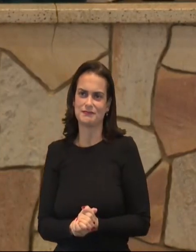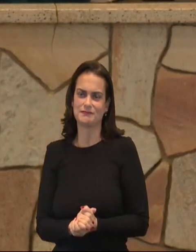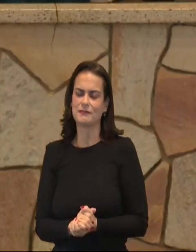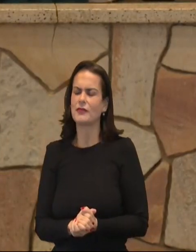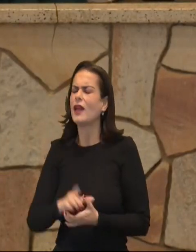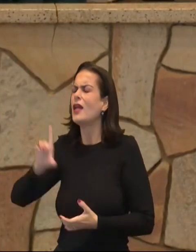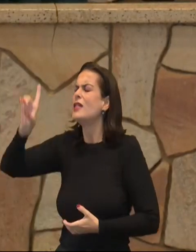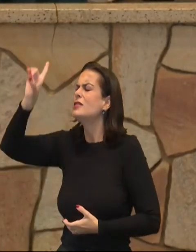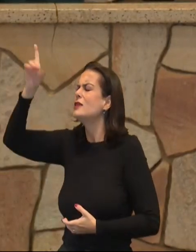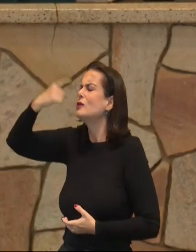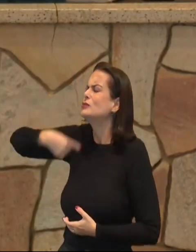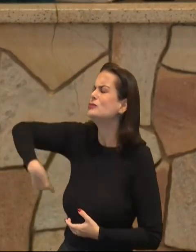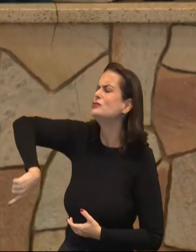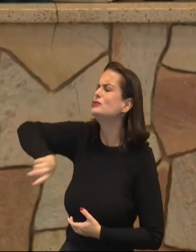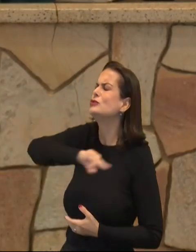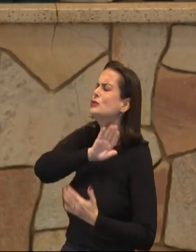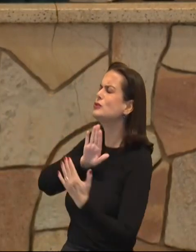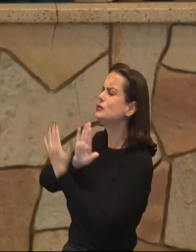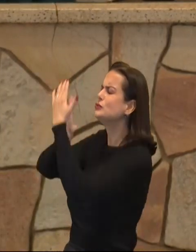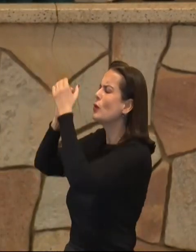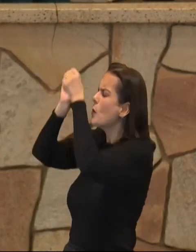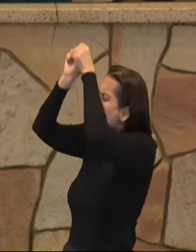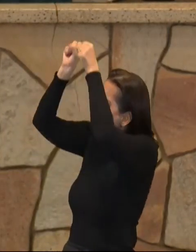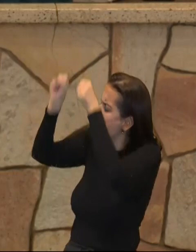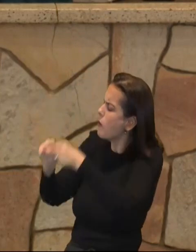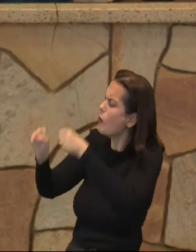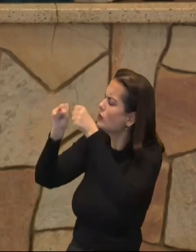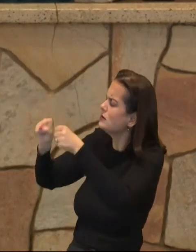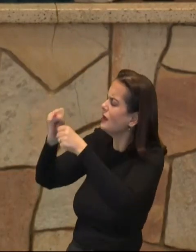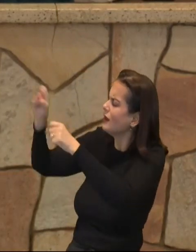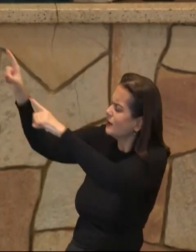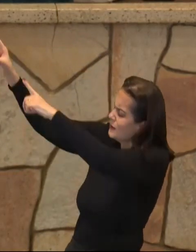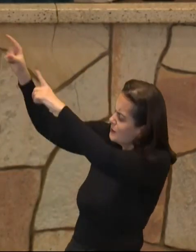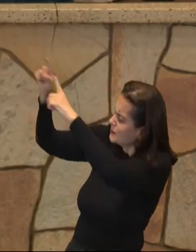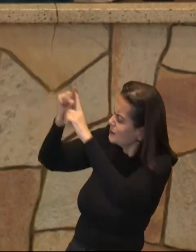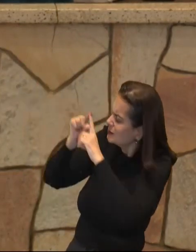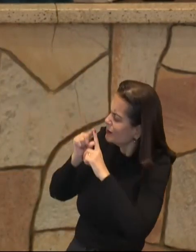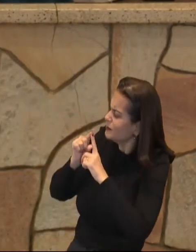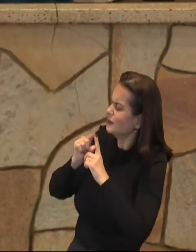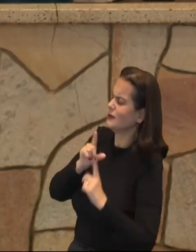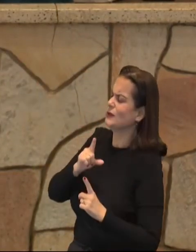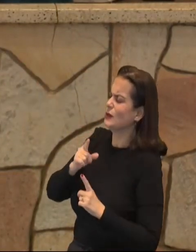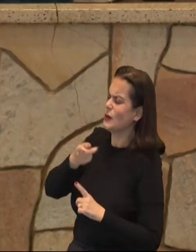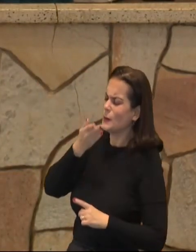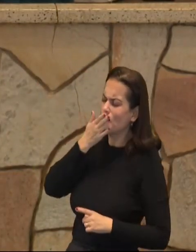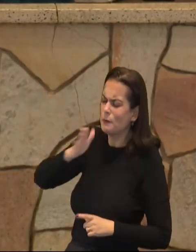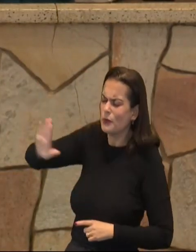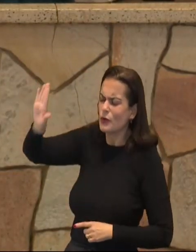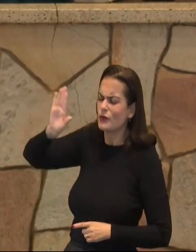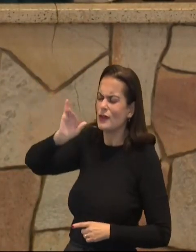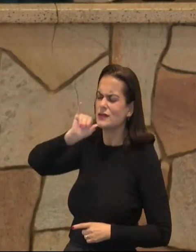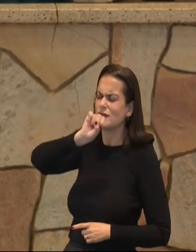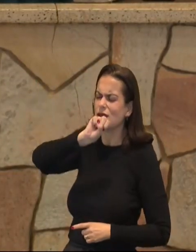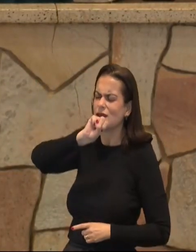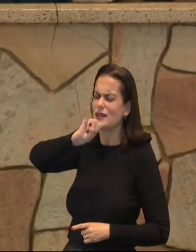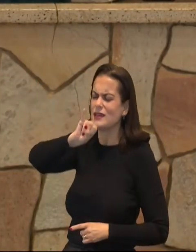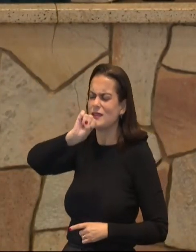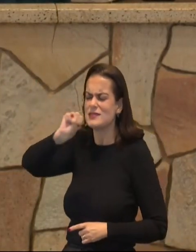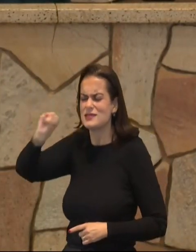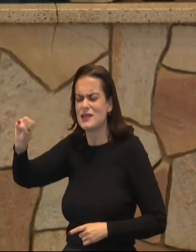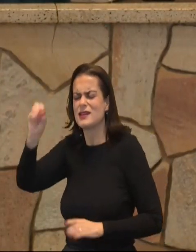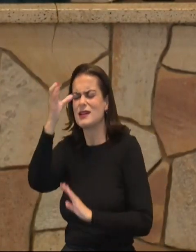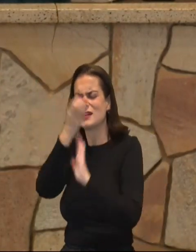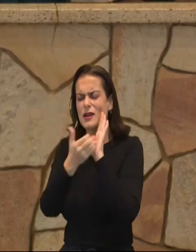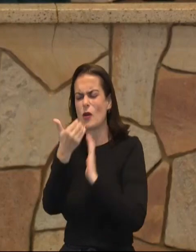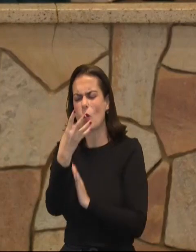Deus, nós estamos diante do poder da Tua palavra, Senhor, aqui no Teu profeta Isaías, capítulo 41.